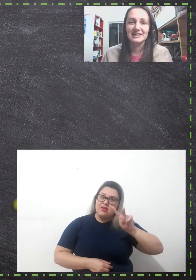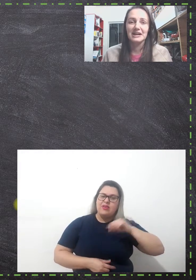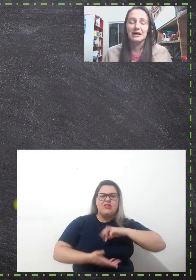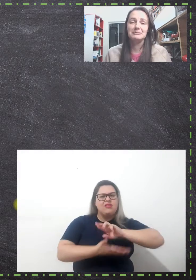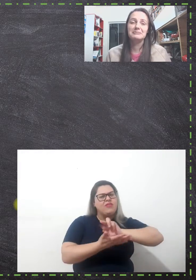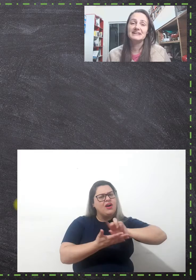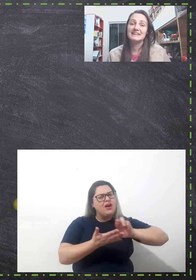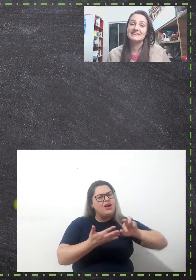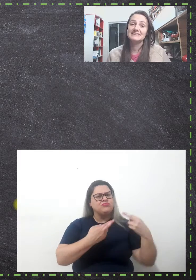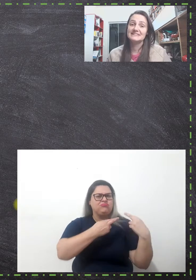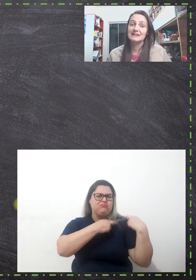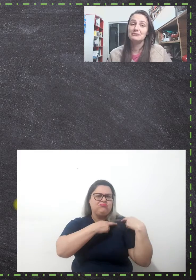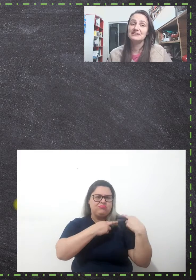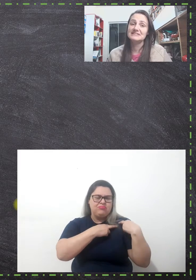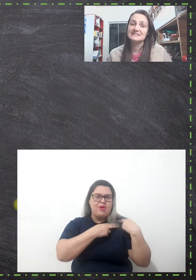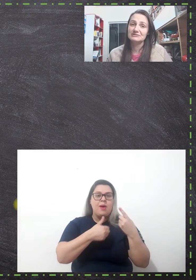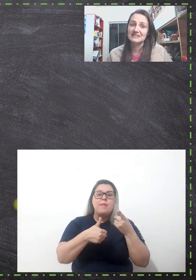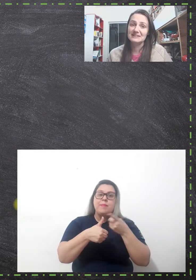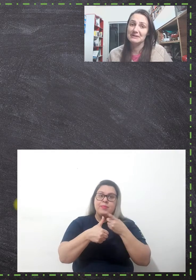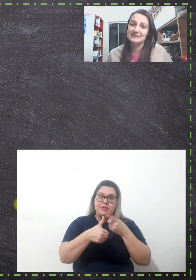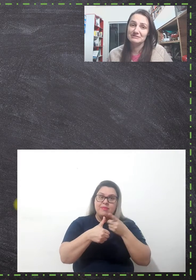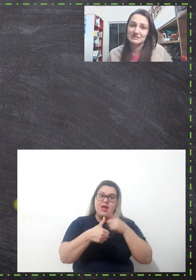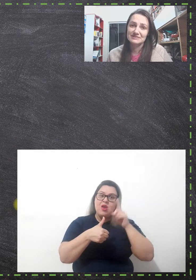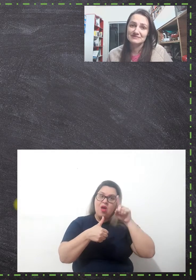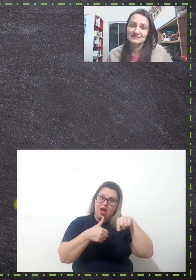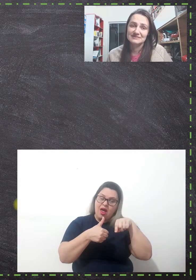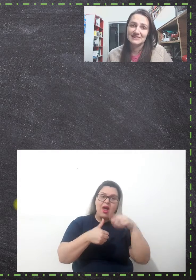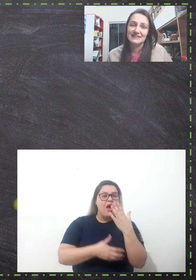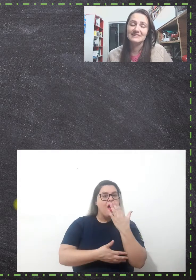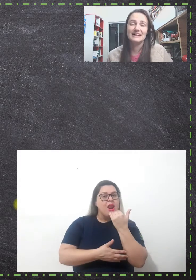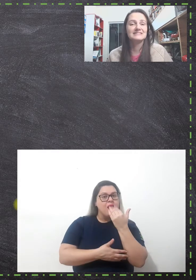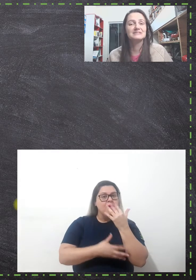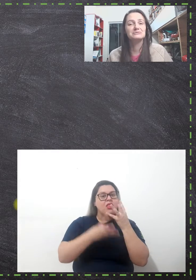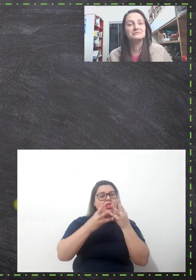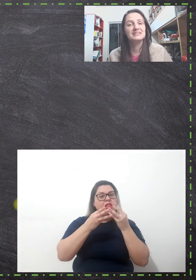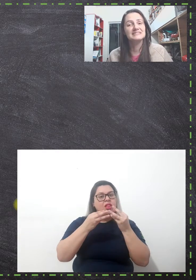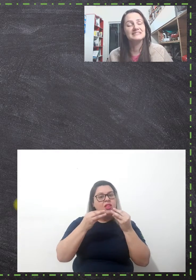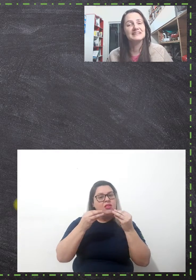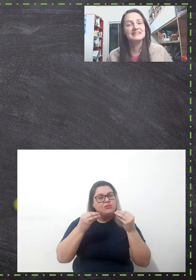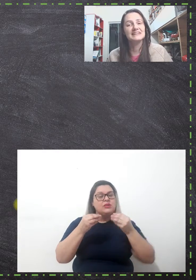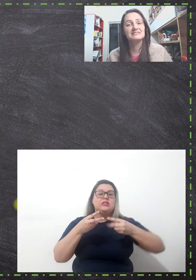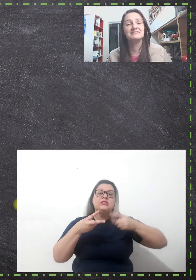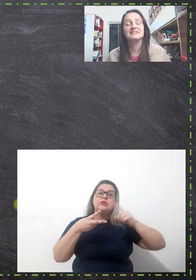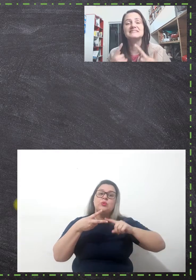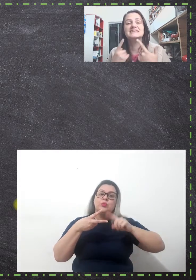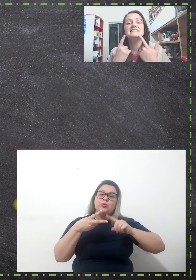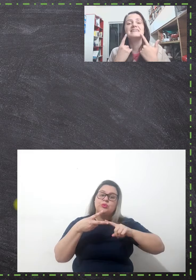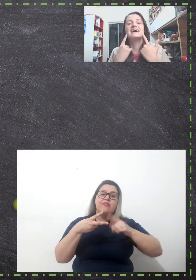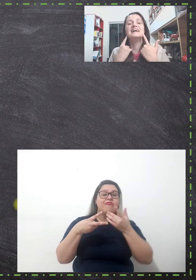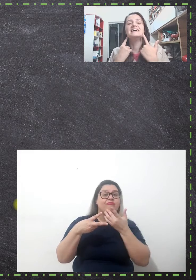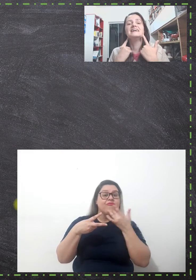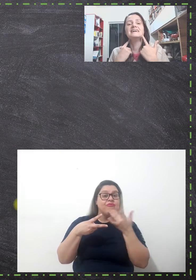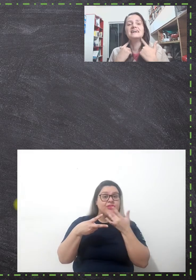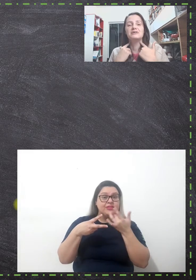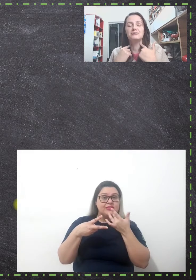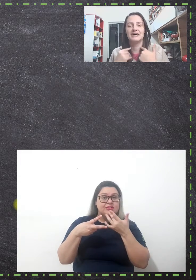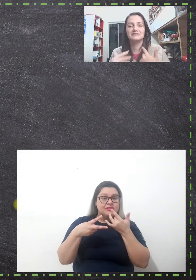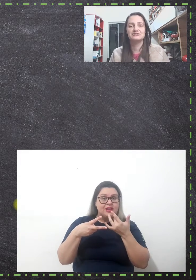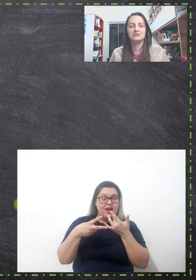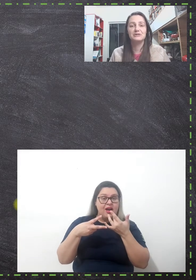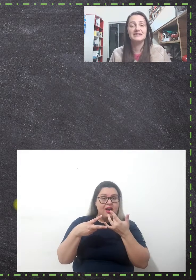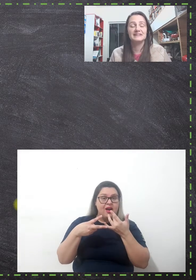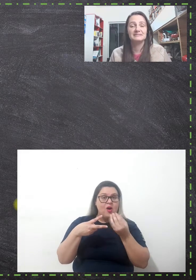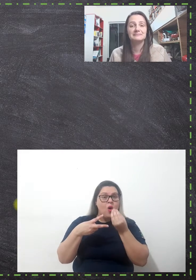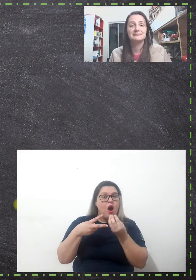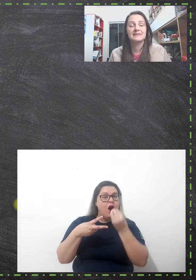tá? A primeira delas é amolecer os alimentos, né? A segunda seria facilitar o